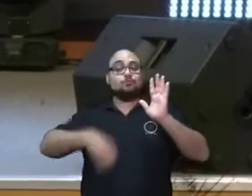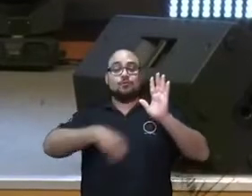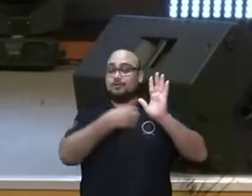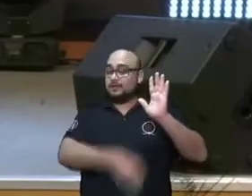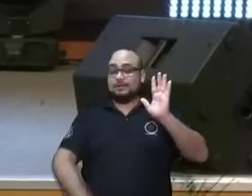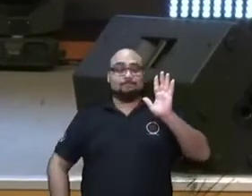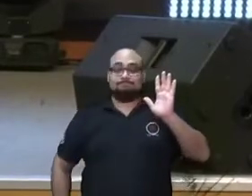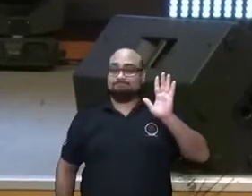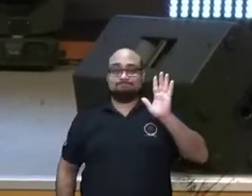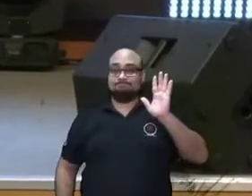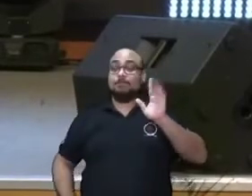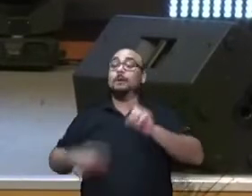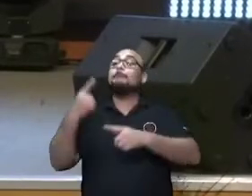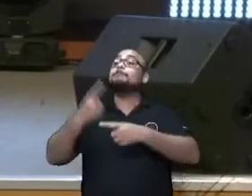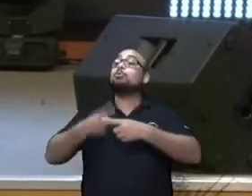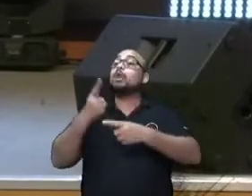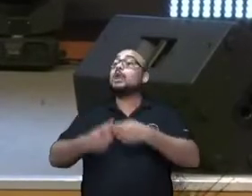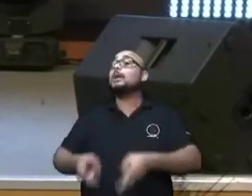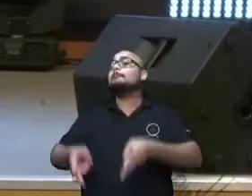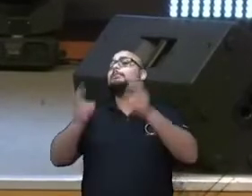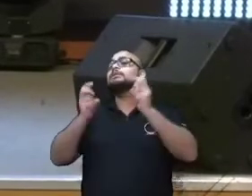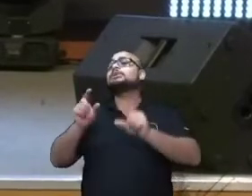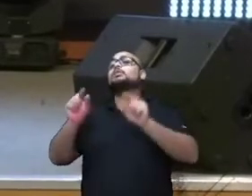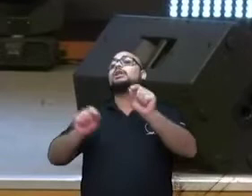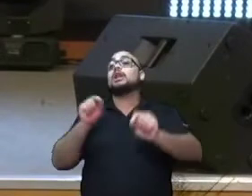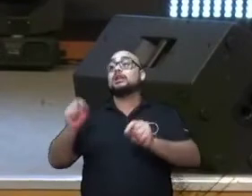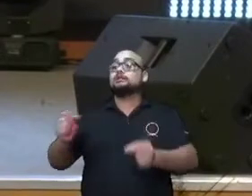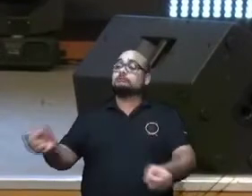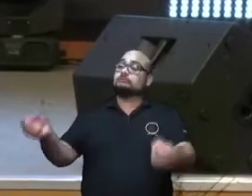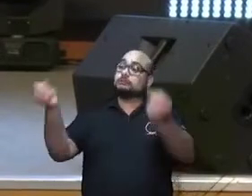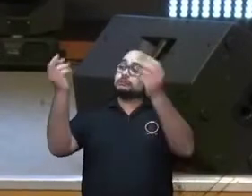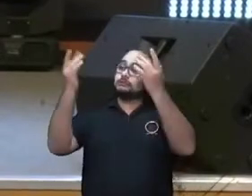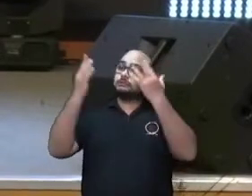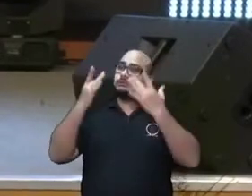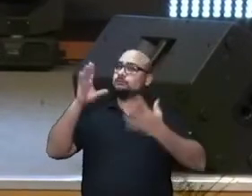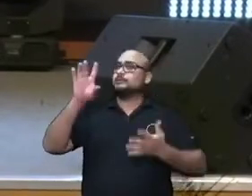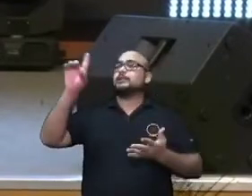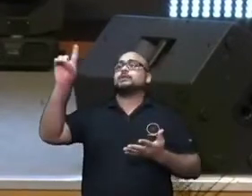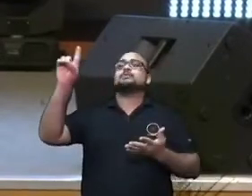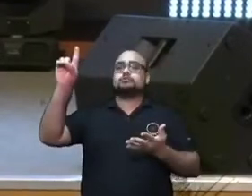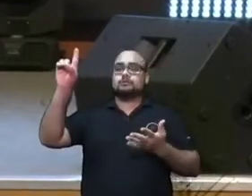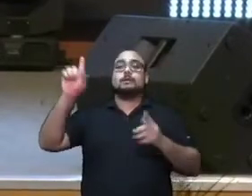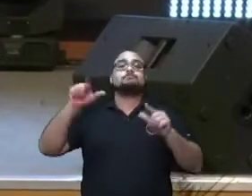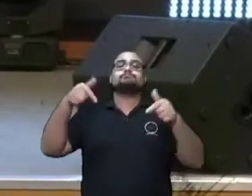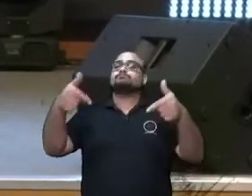porque ele percebe que havia a mão de Deus ali.